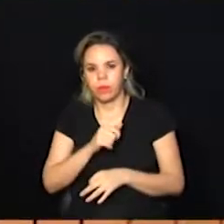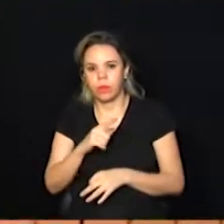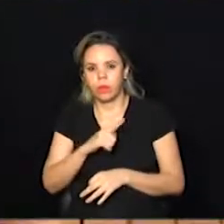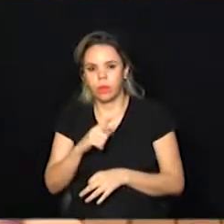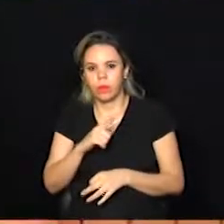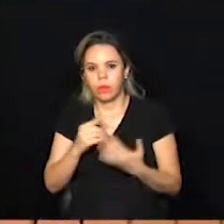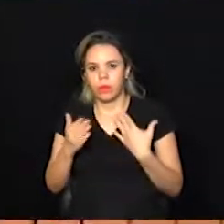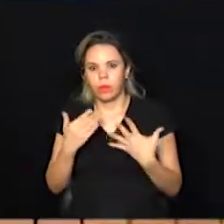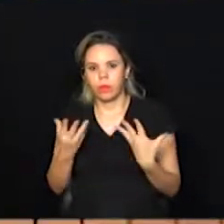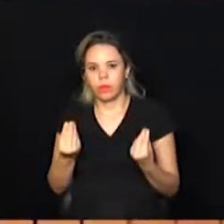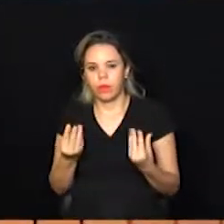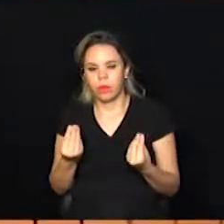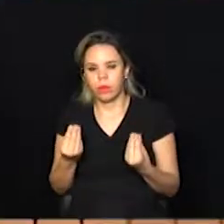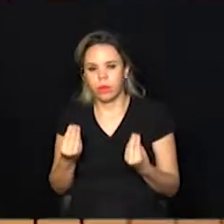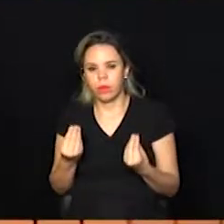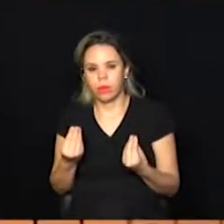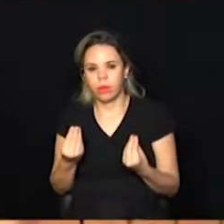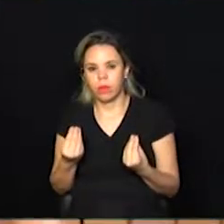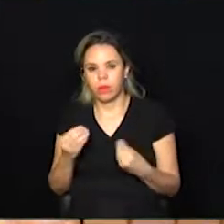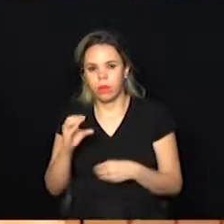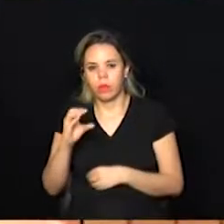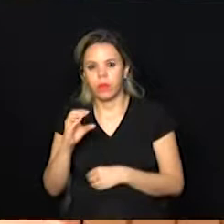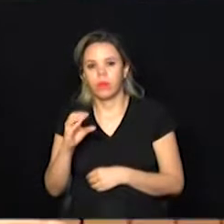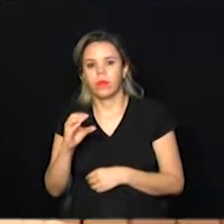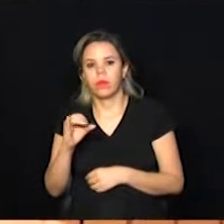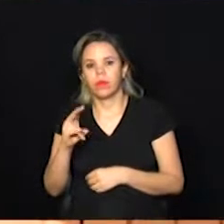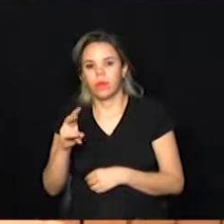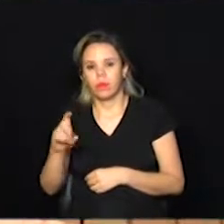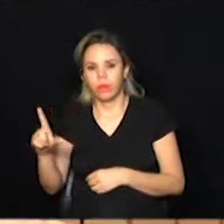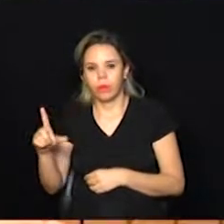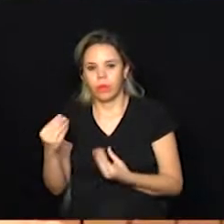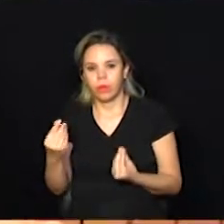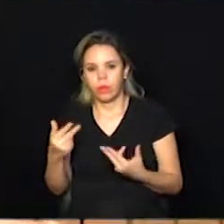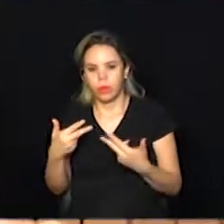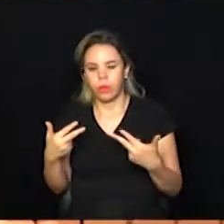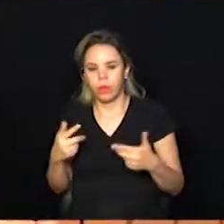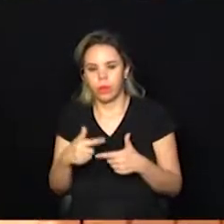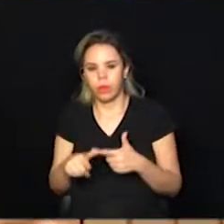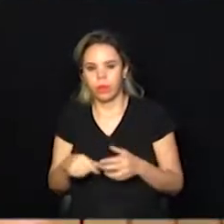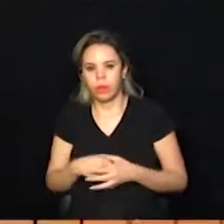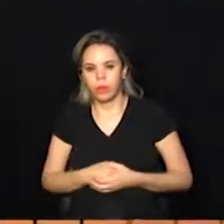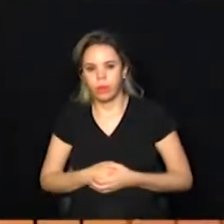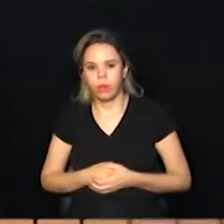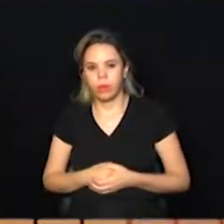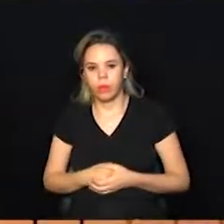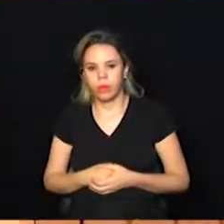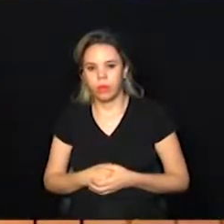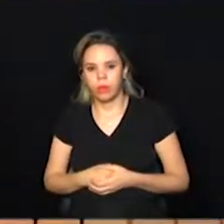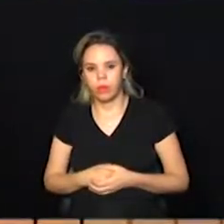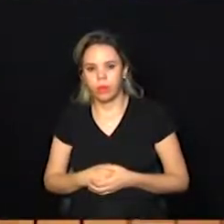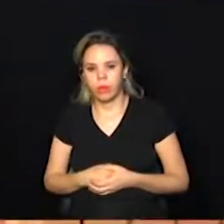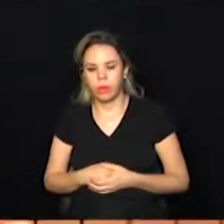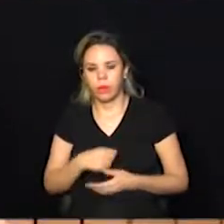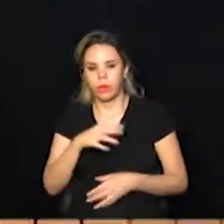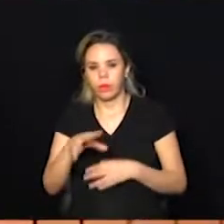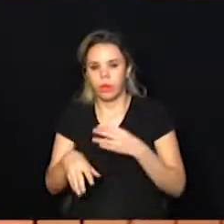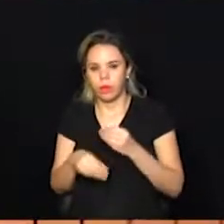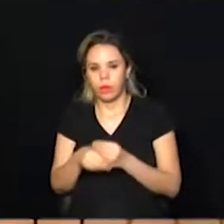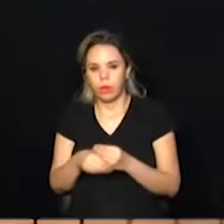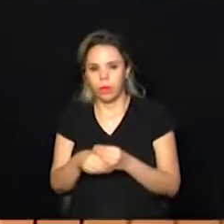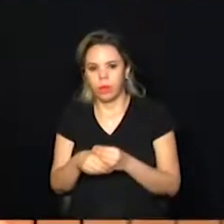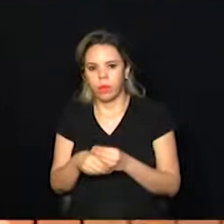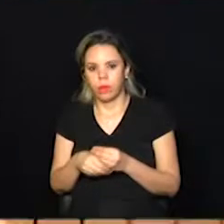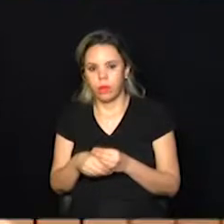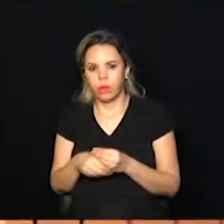debatido bastante, sociedade civil, temos debatido bastante essa questão. Mas a implementação, uma